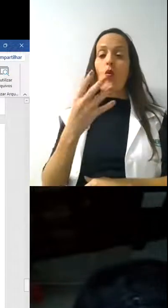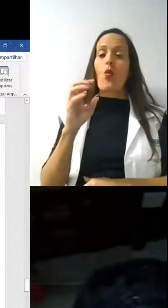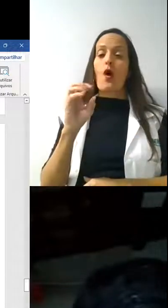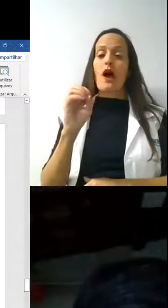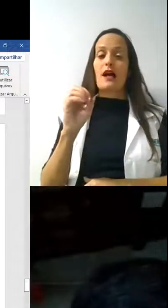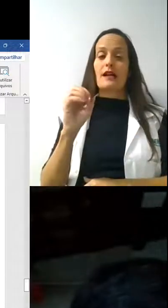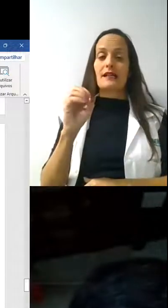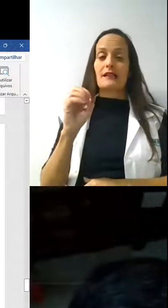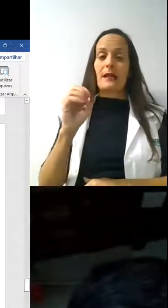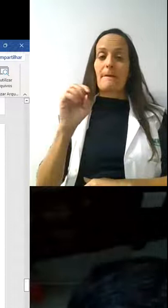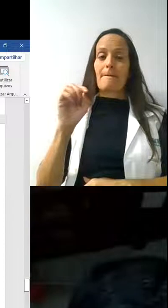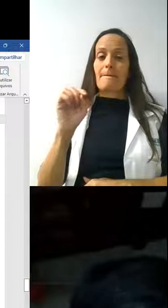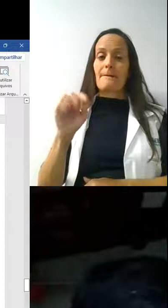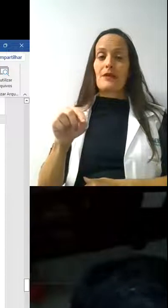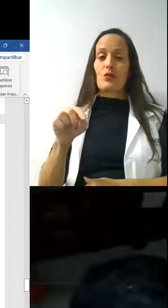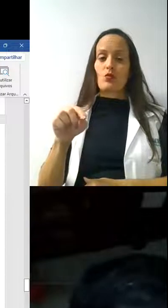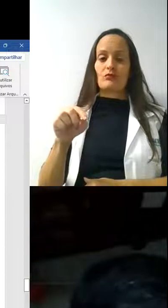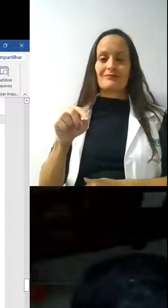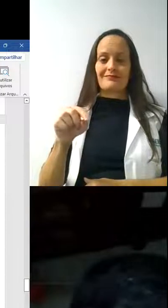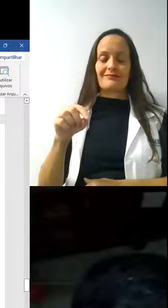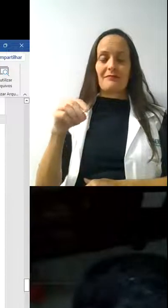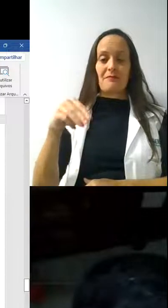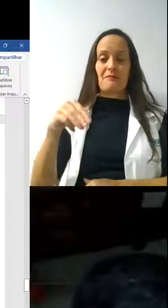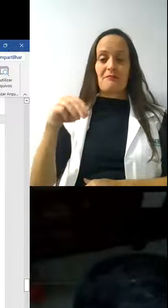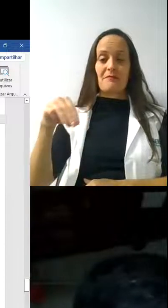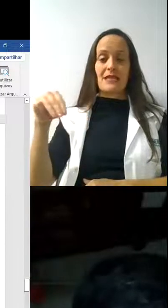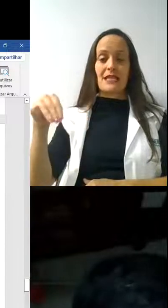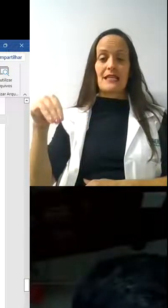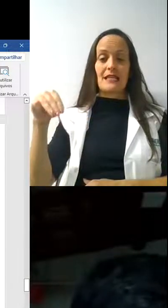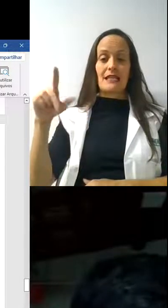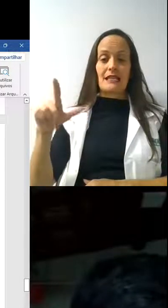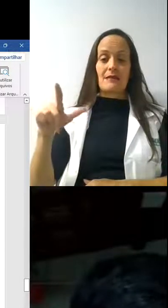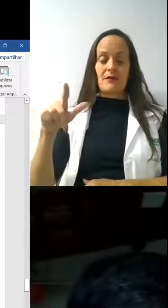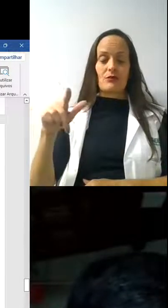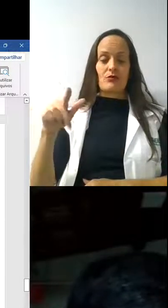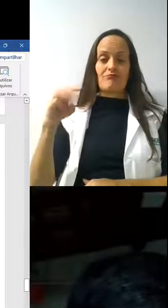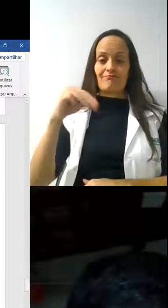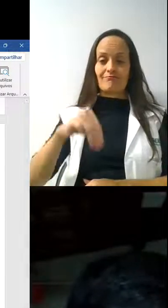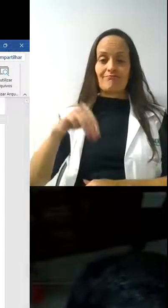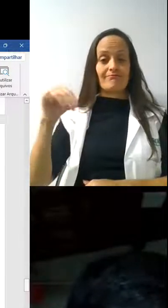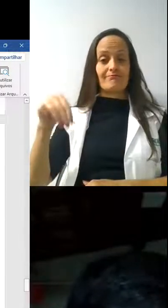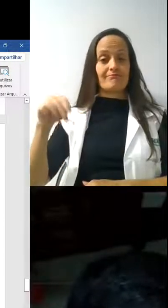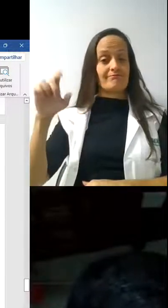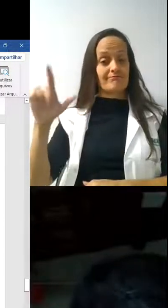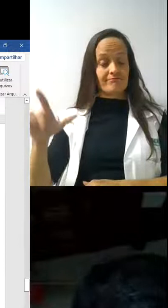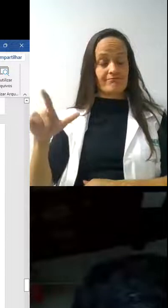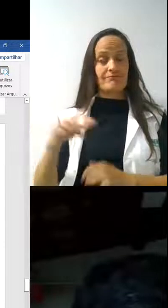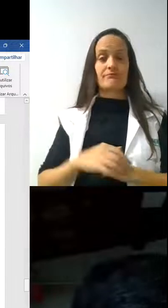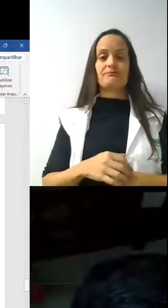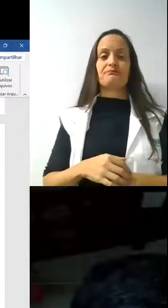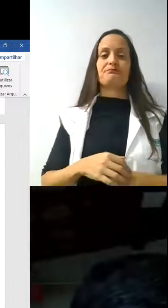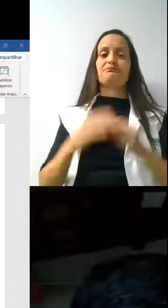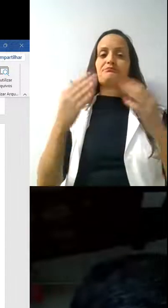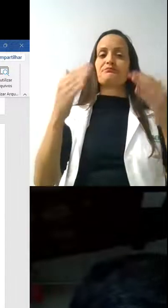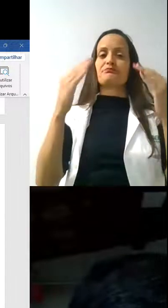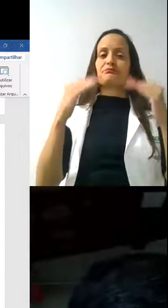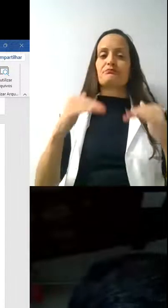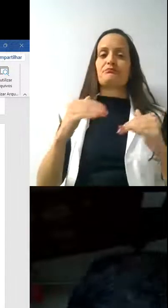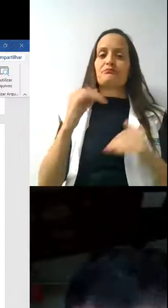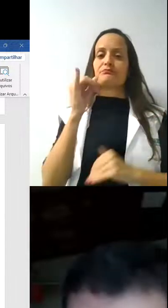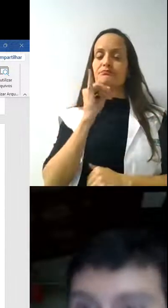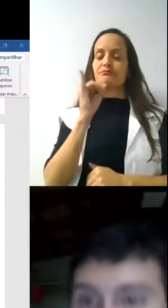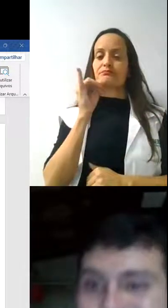milímetros, certo? Ah, agora eu quero representar 40 metros em centímetros. Centímetros, eu faço